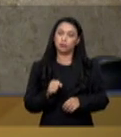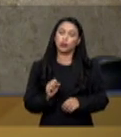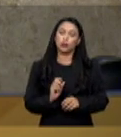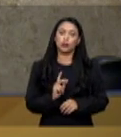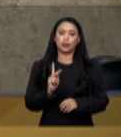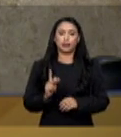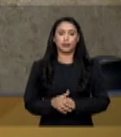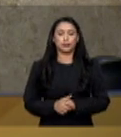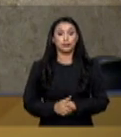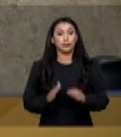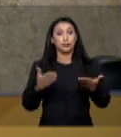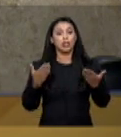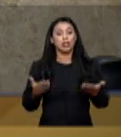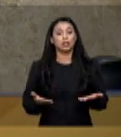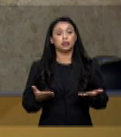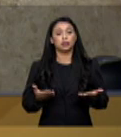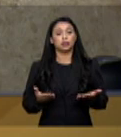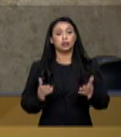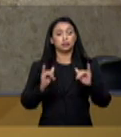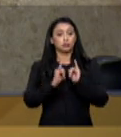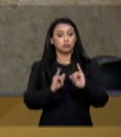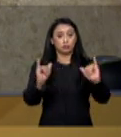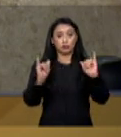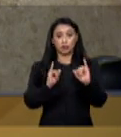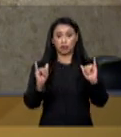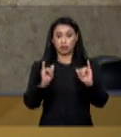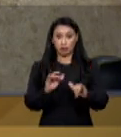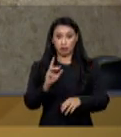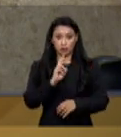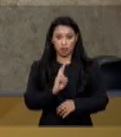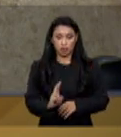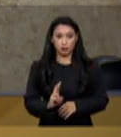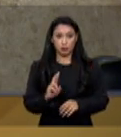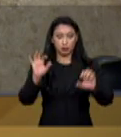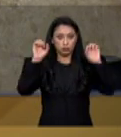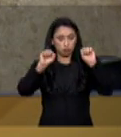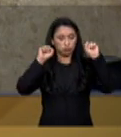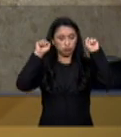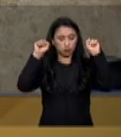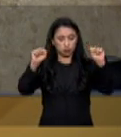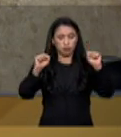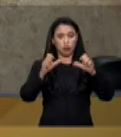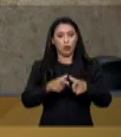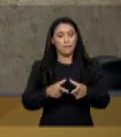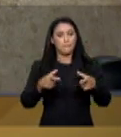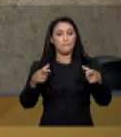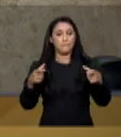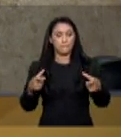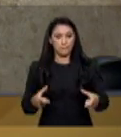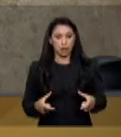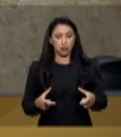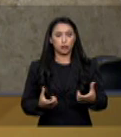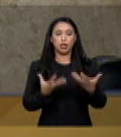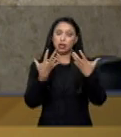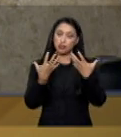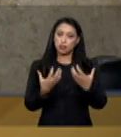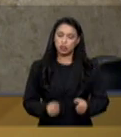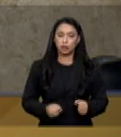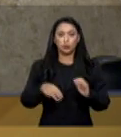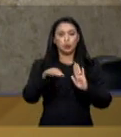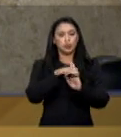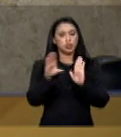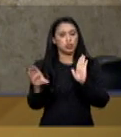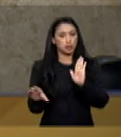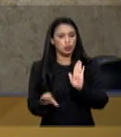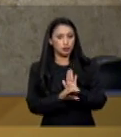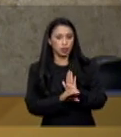não. Proclamo, então, o resultado. O tribunal, por maioria, referendou a medida